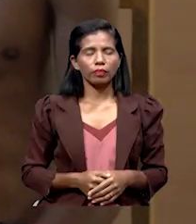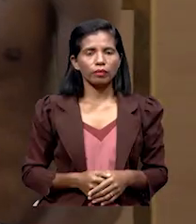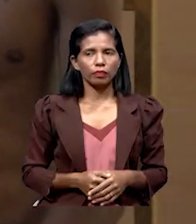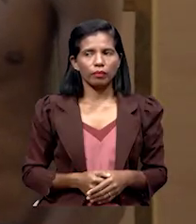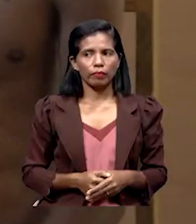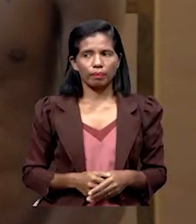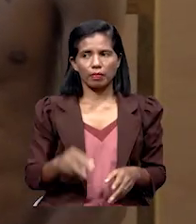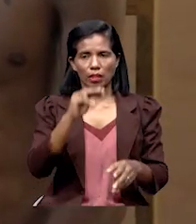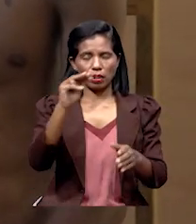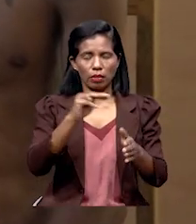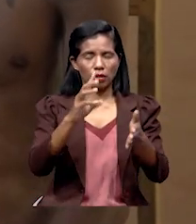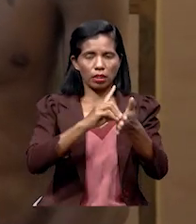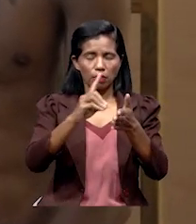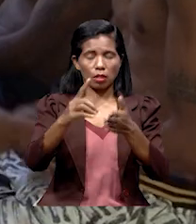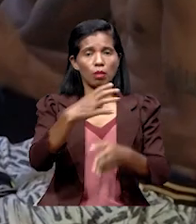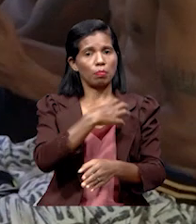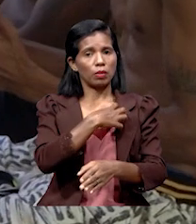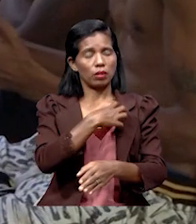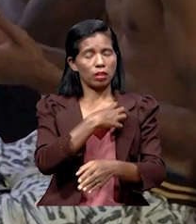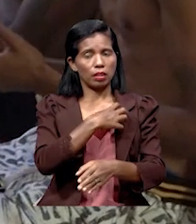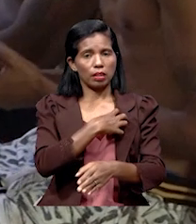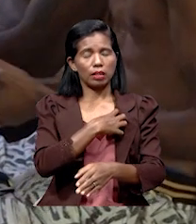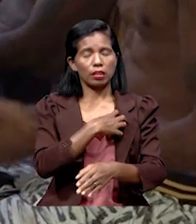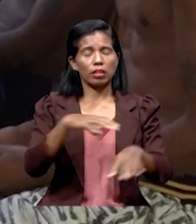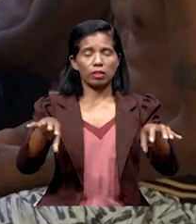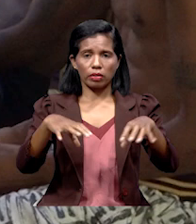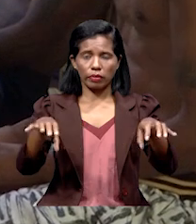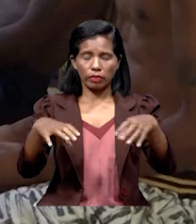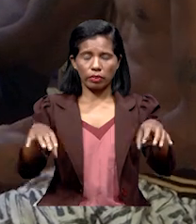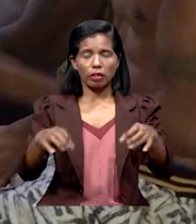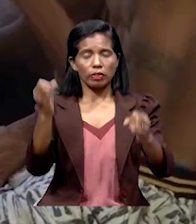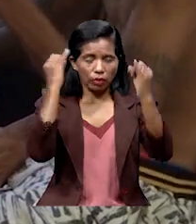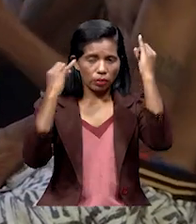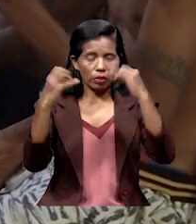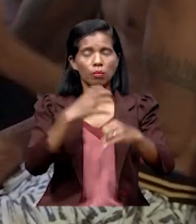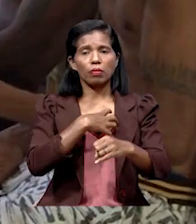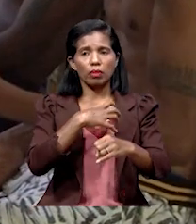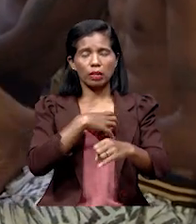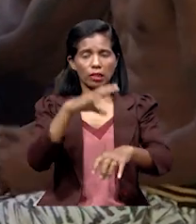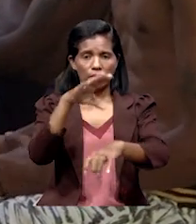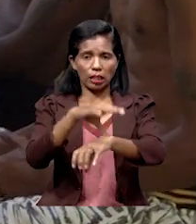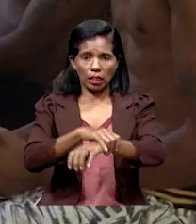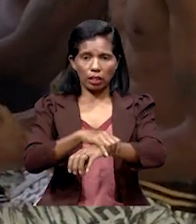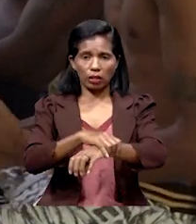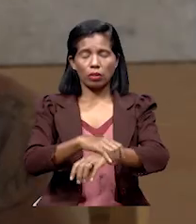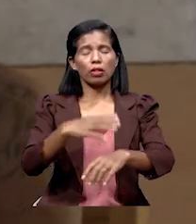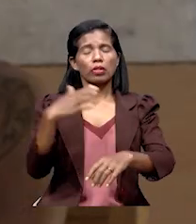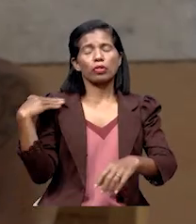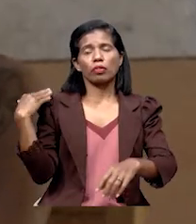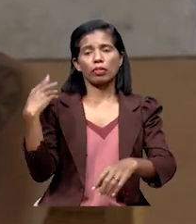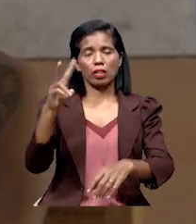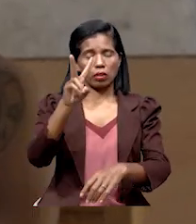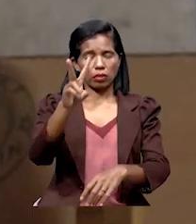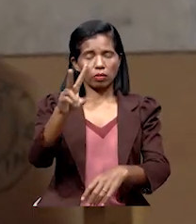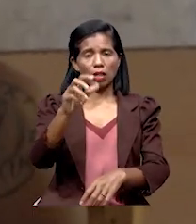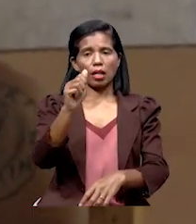E a segunda semana, né, Polícia Esquadra Dom Aleixo, no Serviço de Informação Polícia, detém uma jovem em rua, o inicial ADCM,